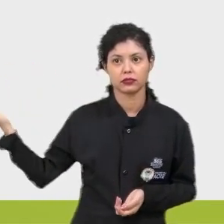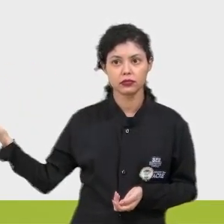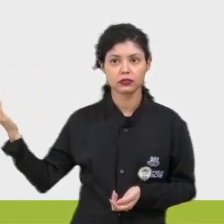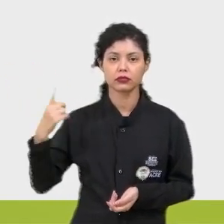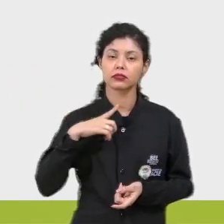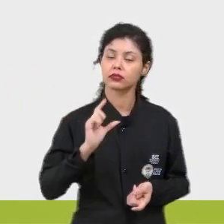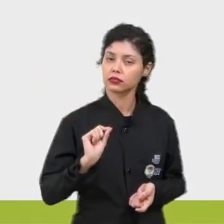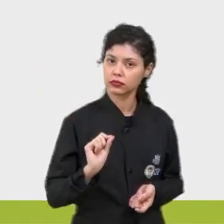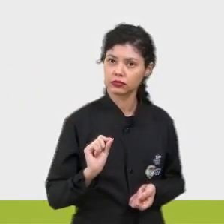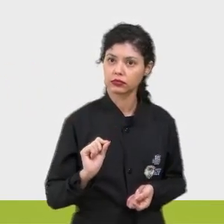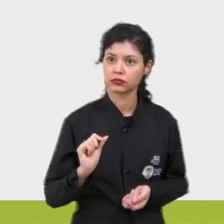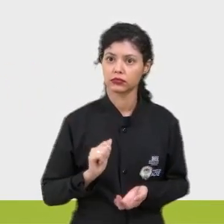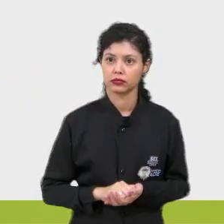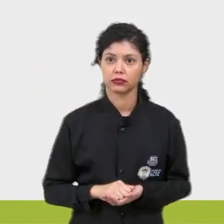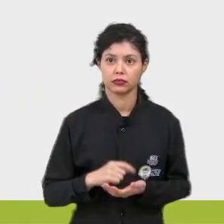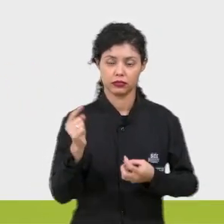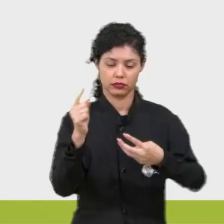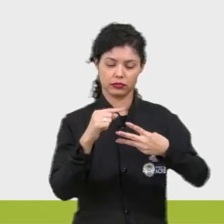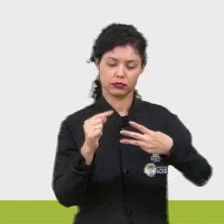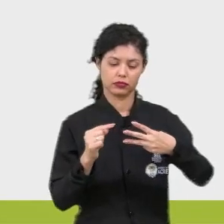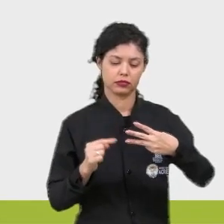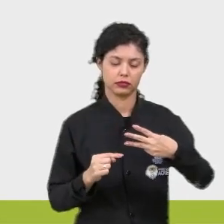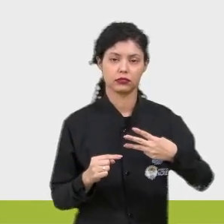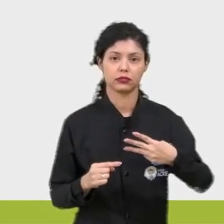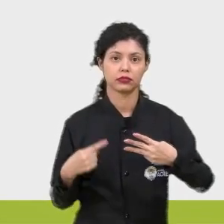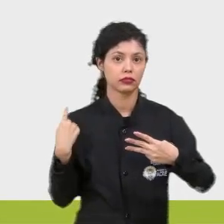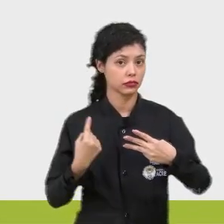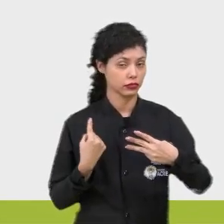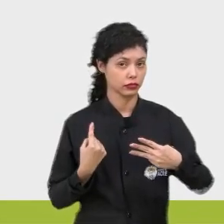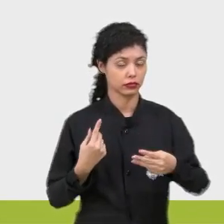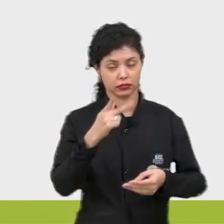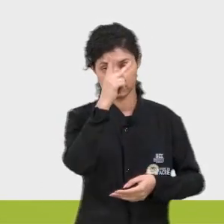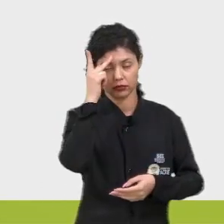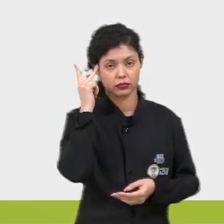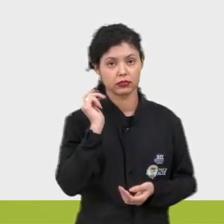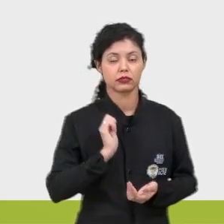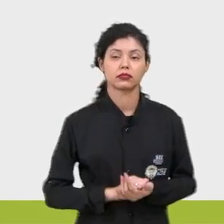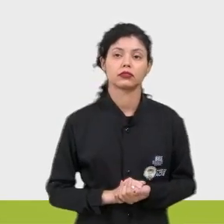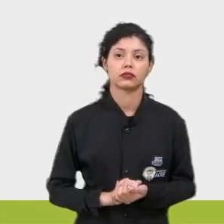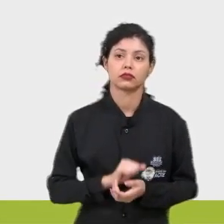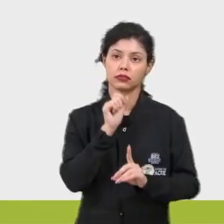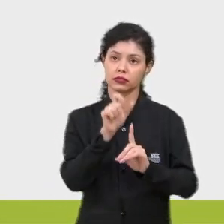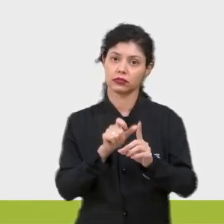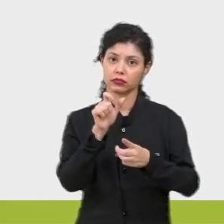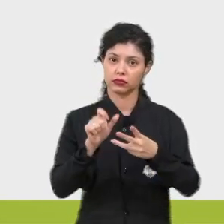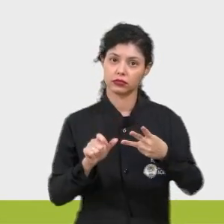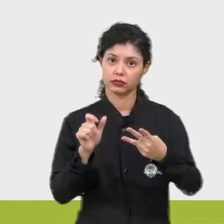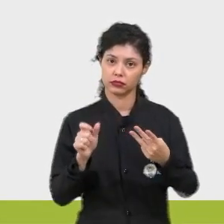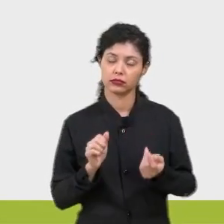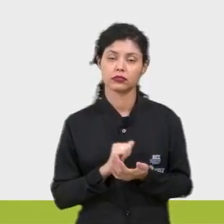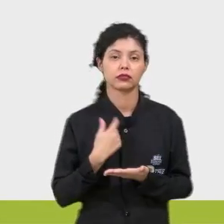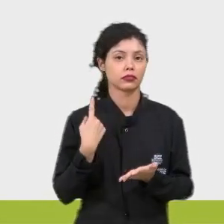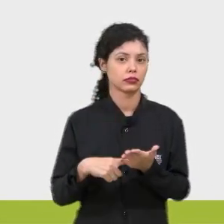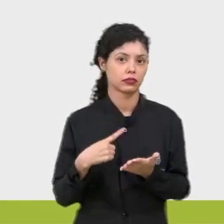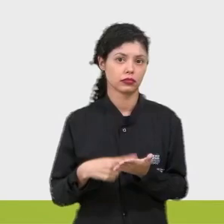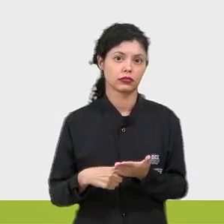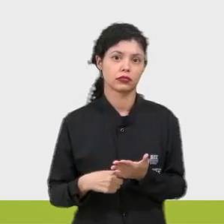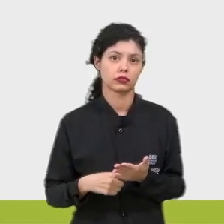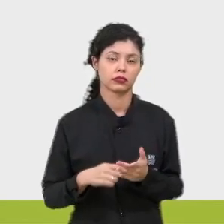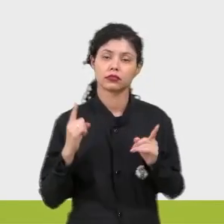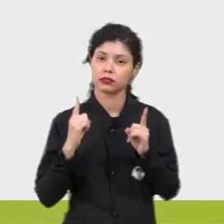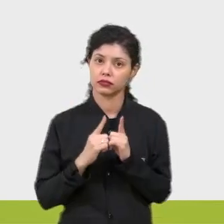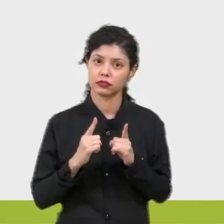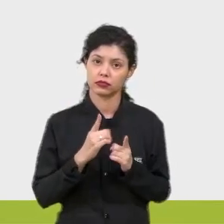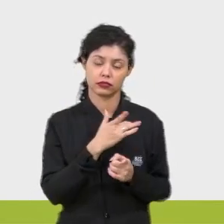charge aí, eu tinha aí três indivíduos, né, três personagens, que consideram que o serviço da